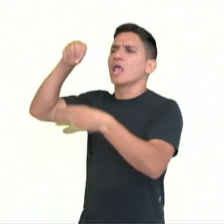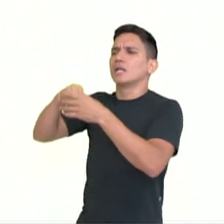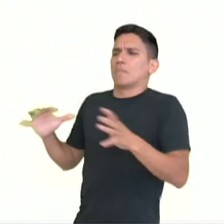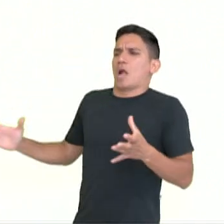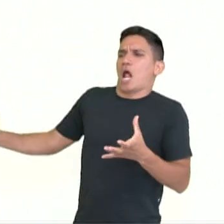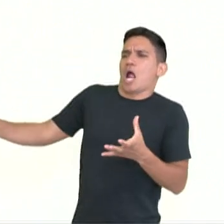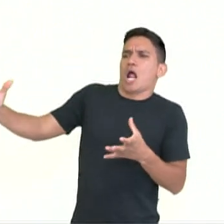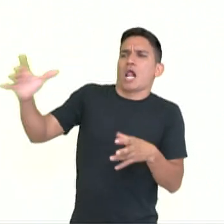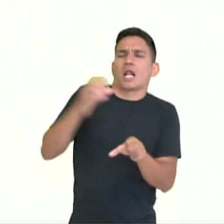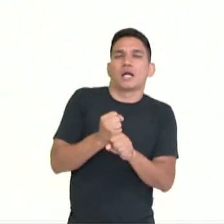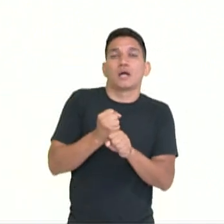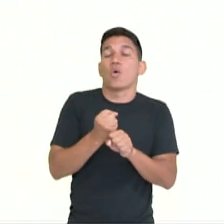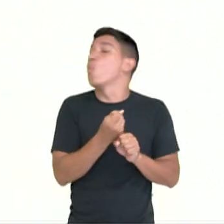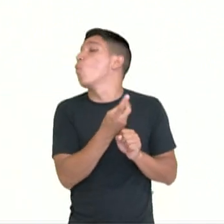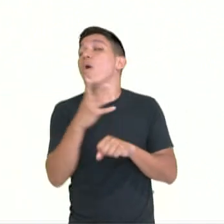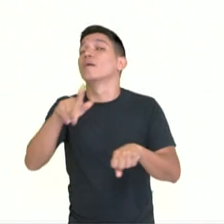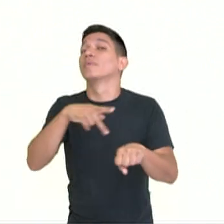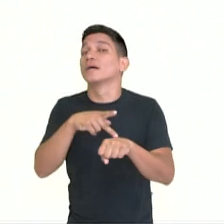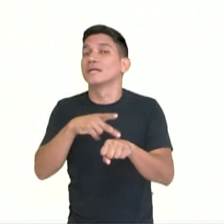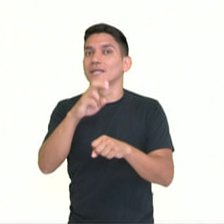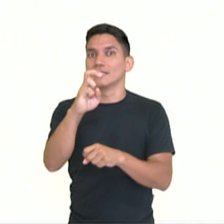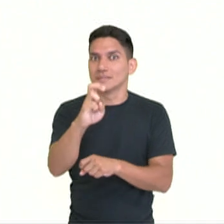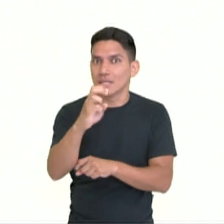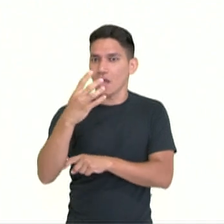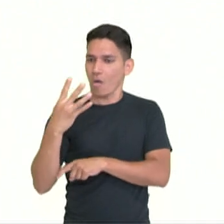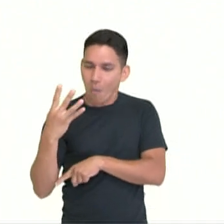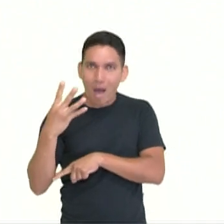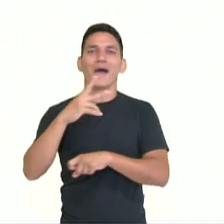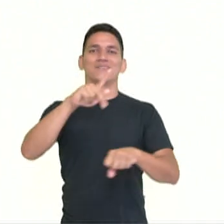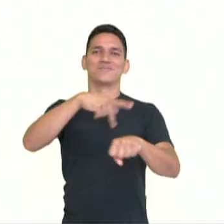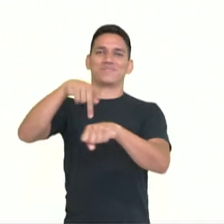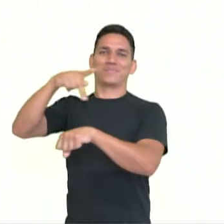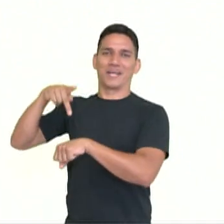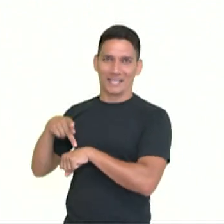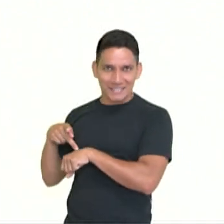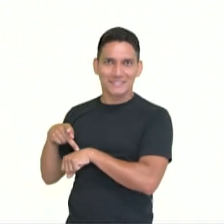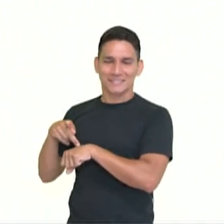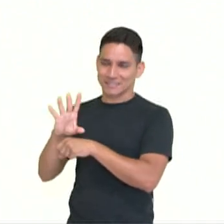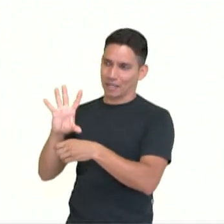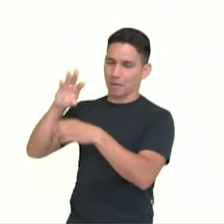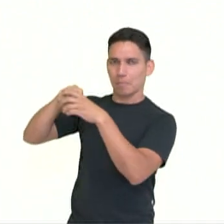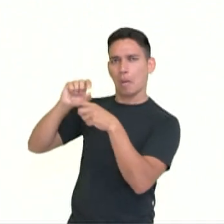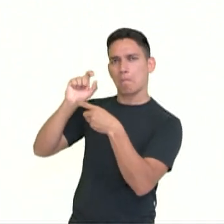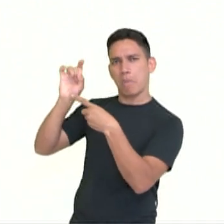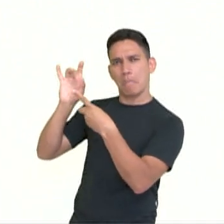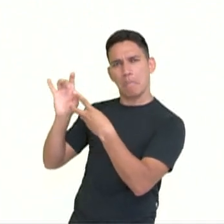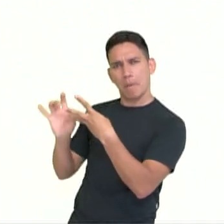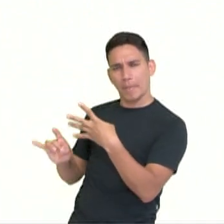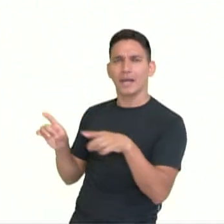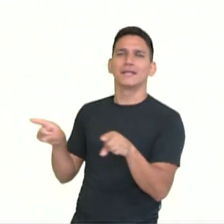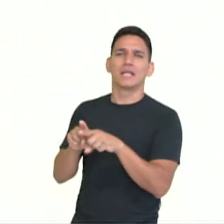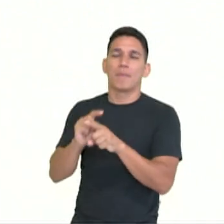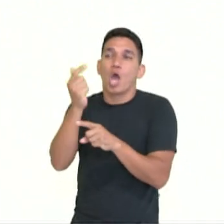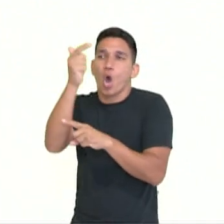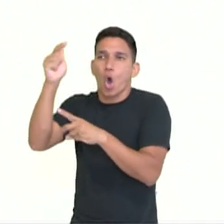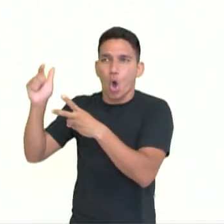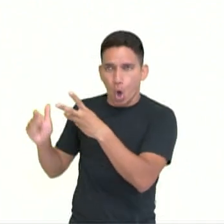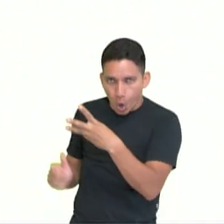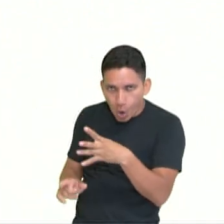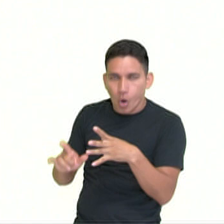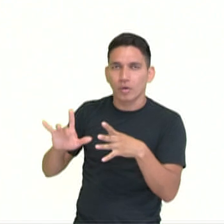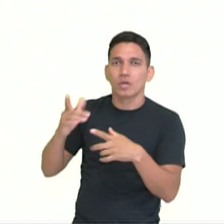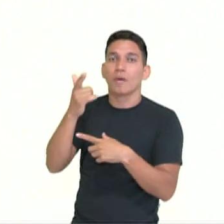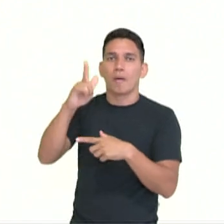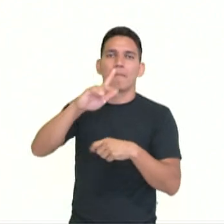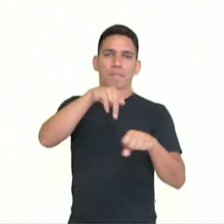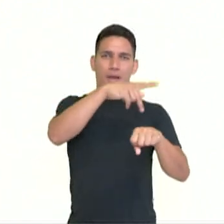formada aí por 54 países, além de outros territórios que pertencem a outros países.